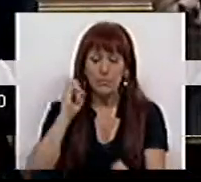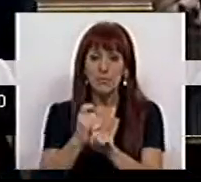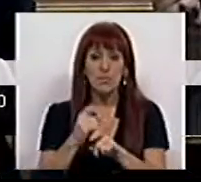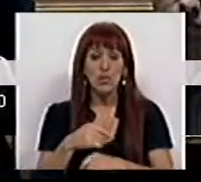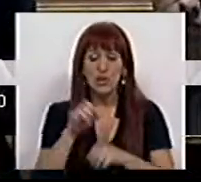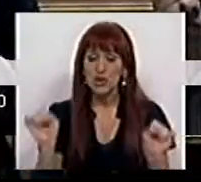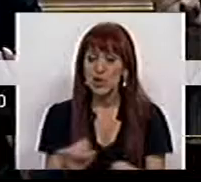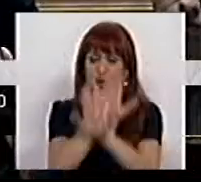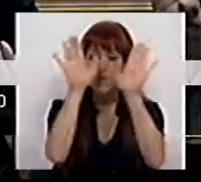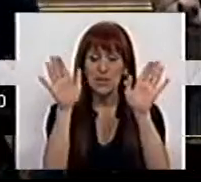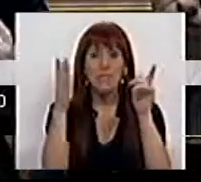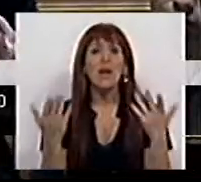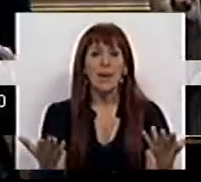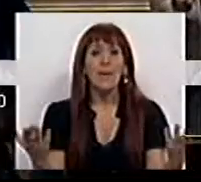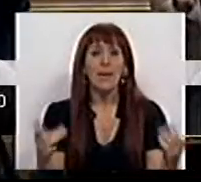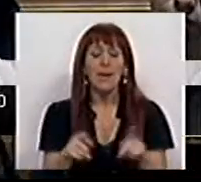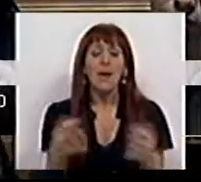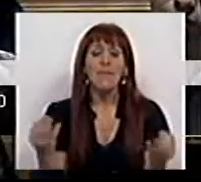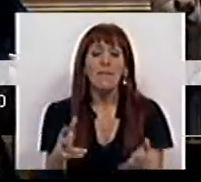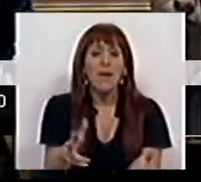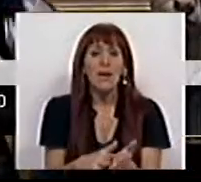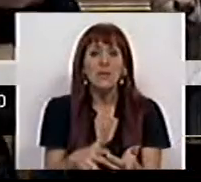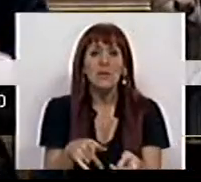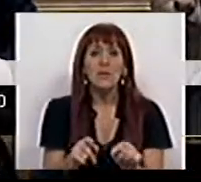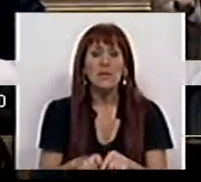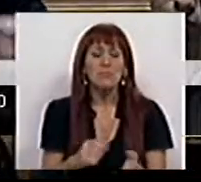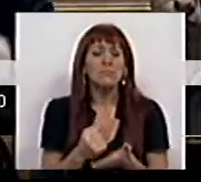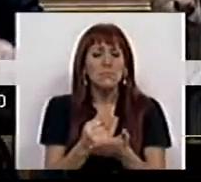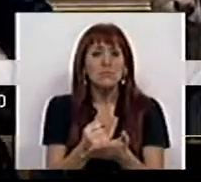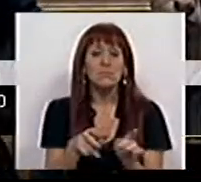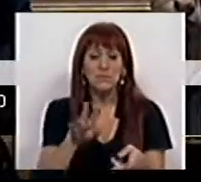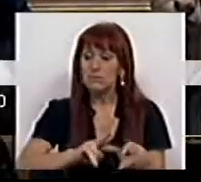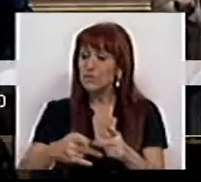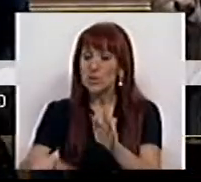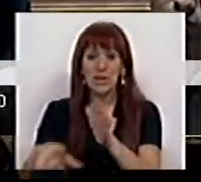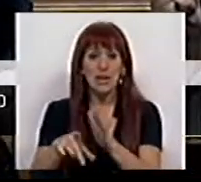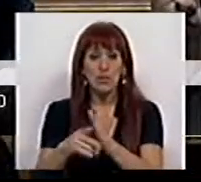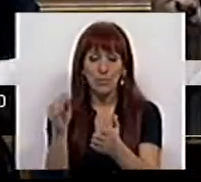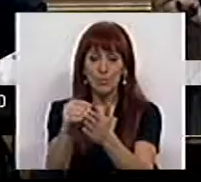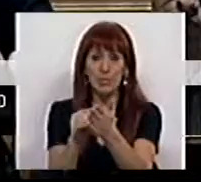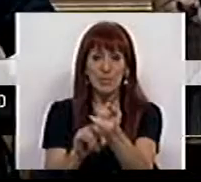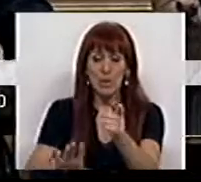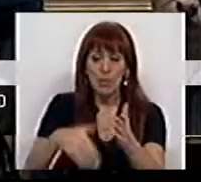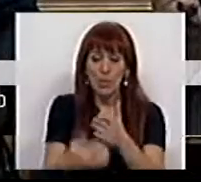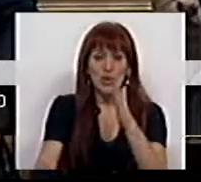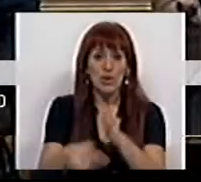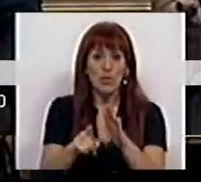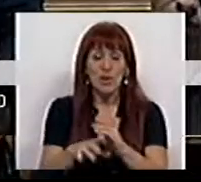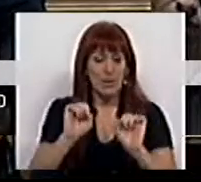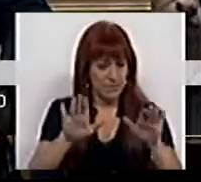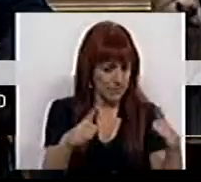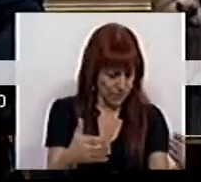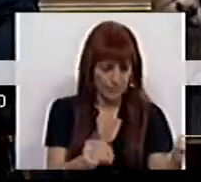de esclarecimento se a realidade, digamos, suporta toda a alteração legislativa consagrada nesta proposta de lei, em primeiro